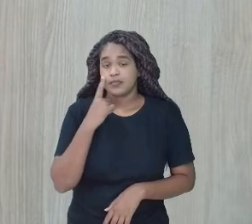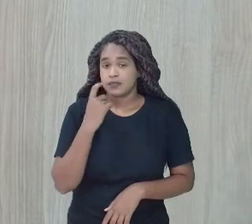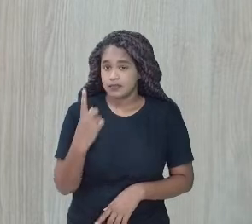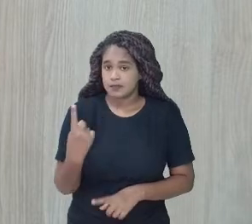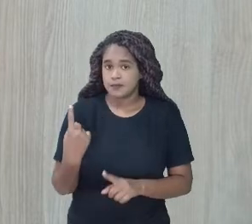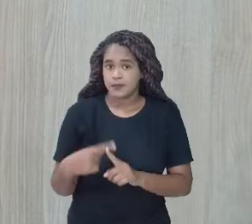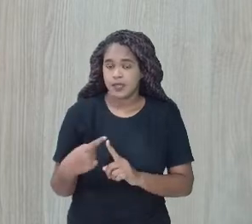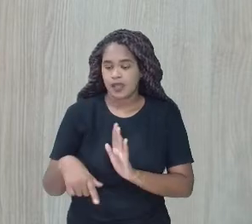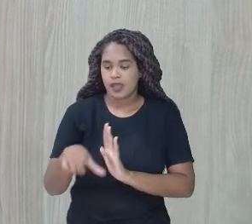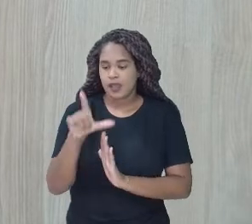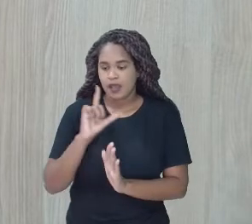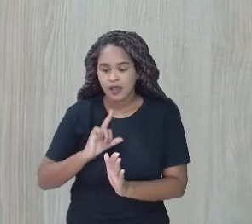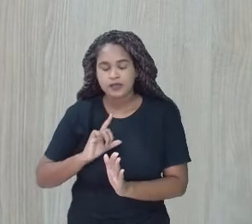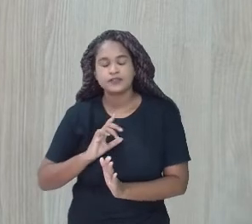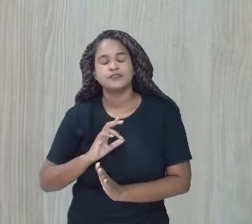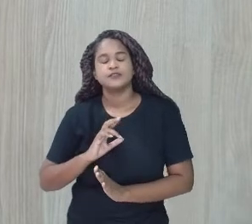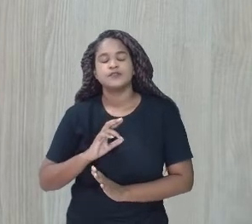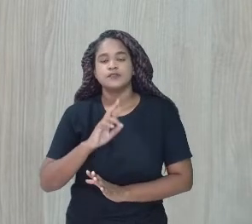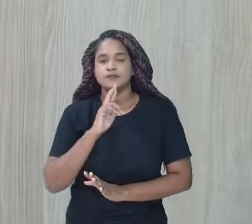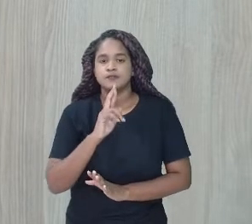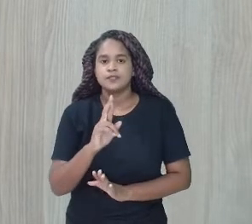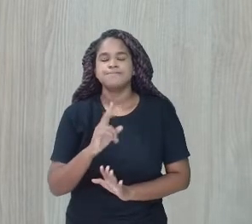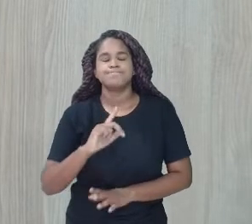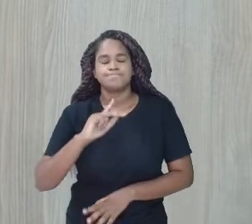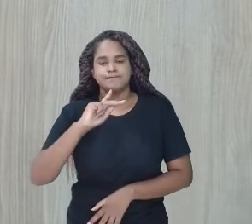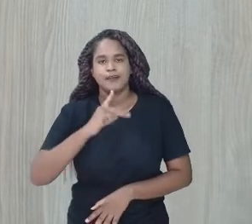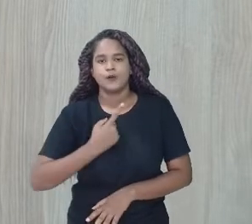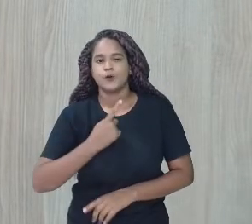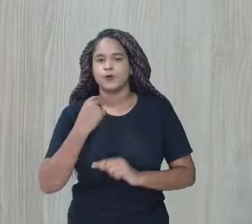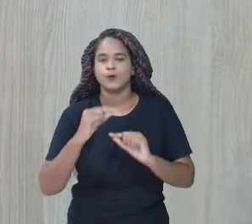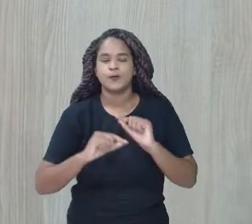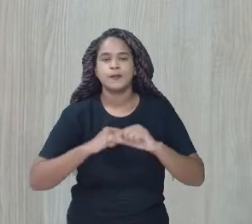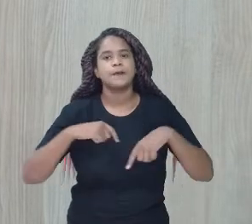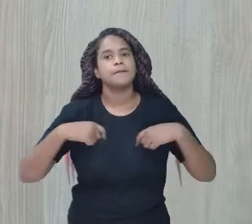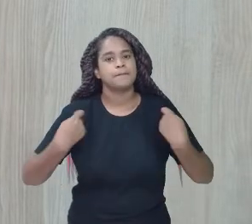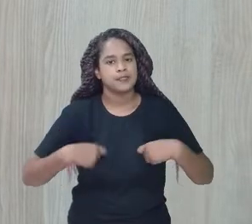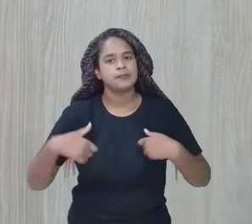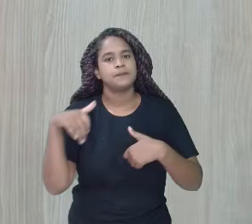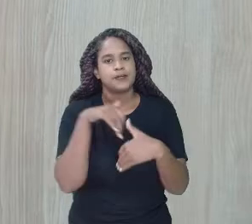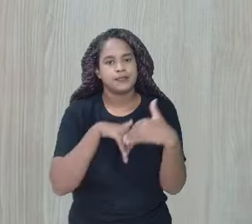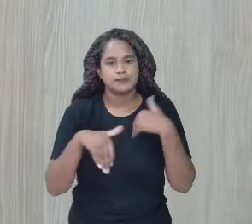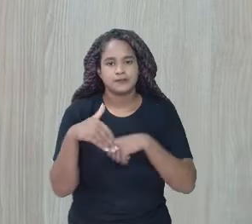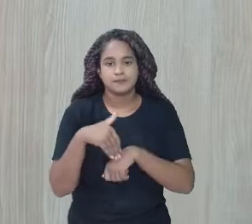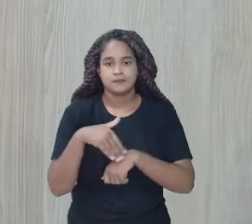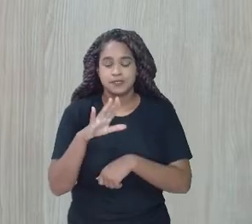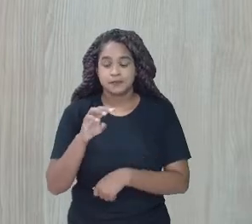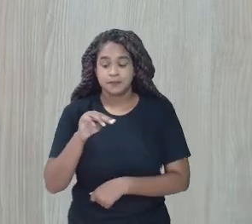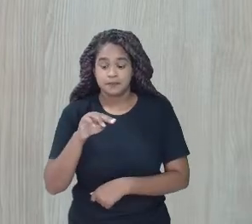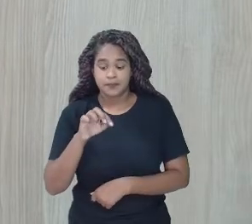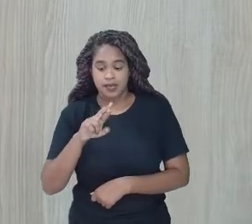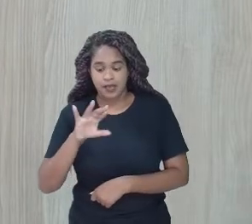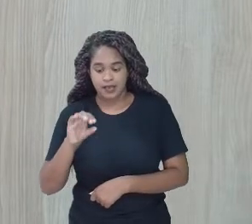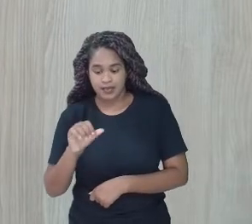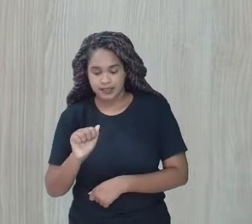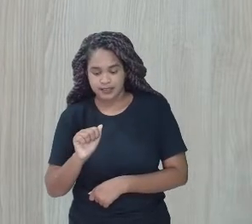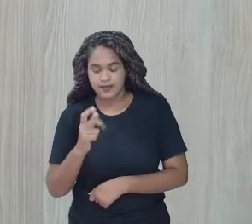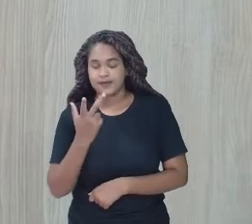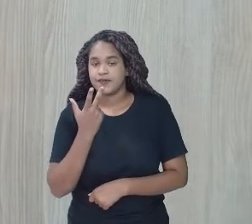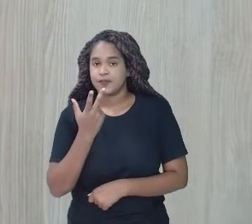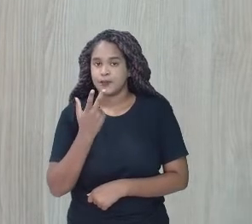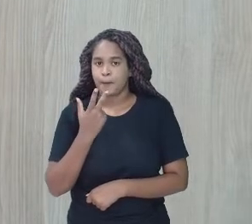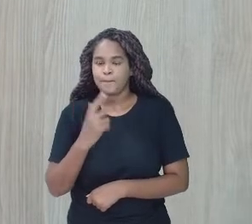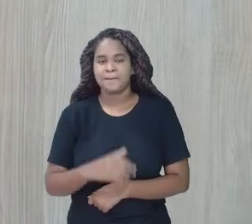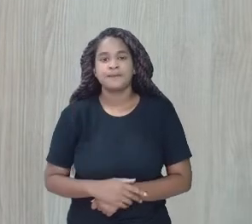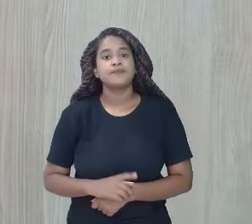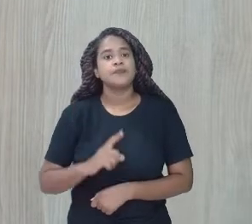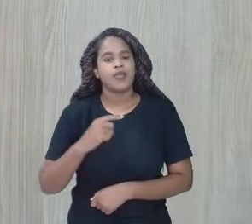anterior, eles reconhecem que é importante participar. E aqui Maria Gabriela disse para a gente que, mesmo